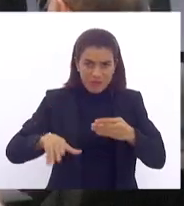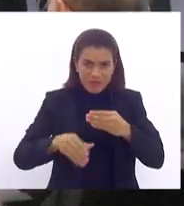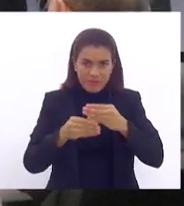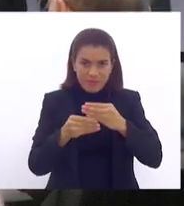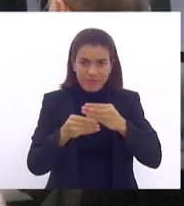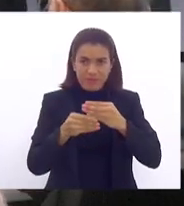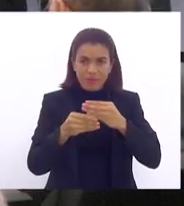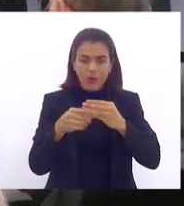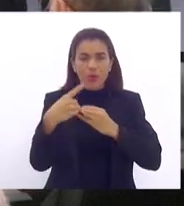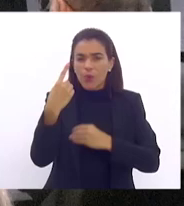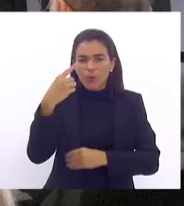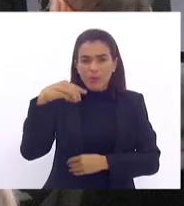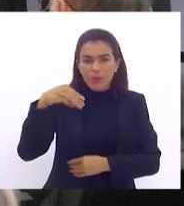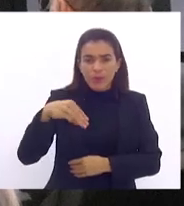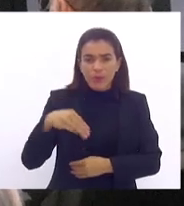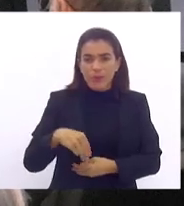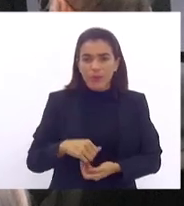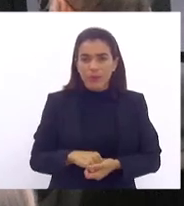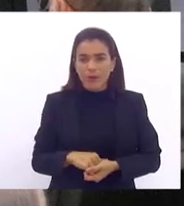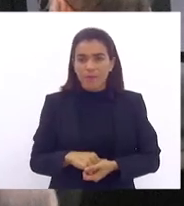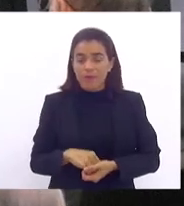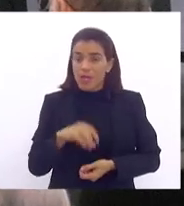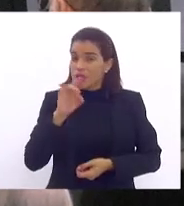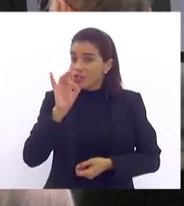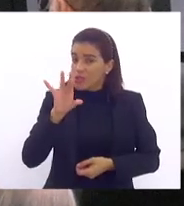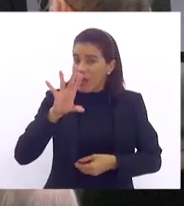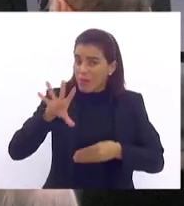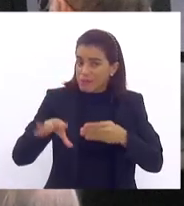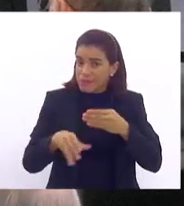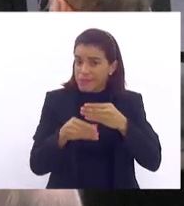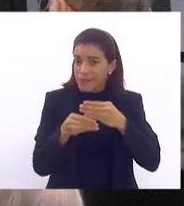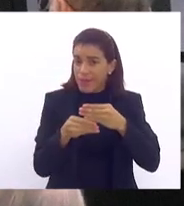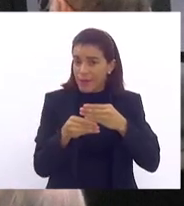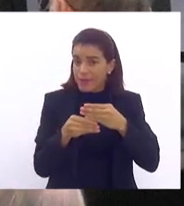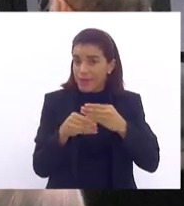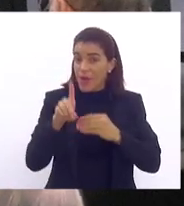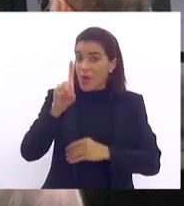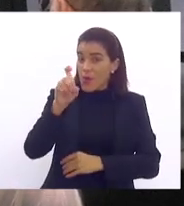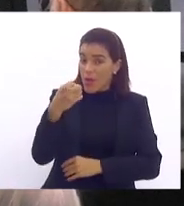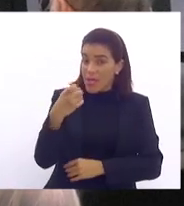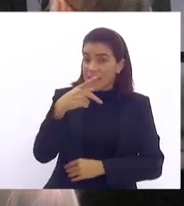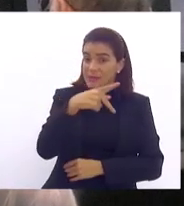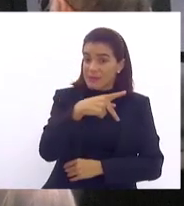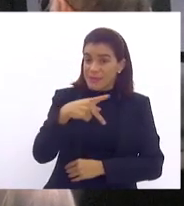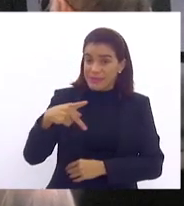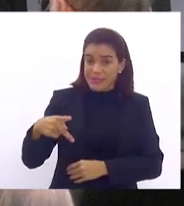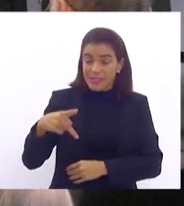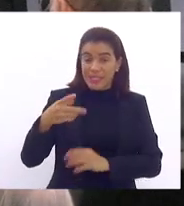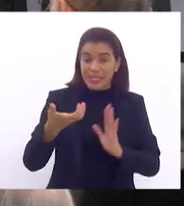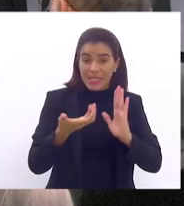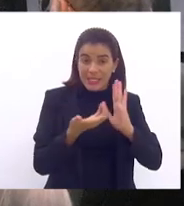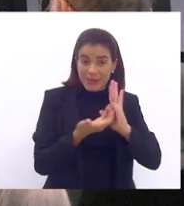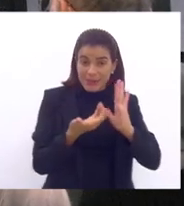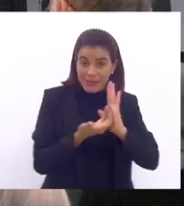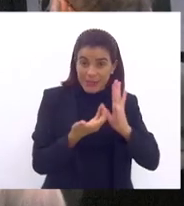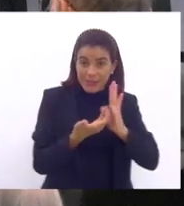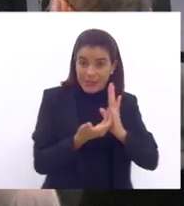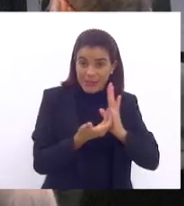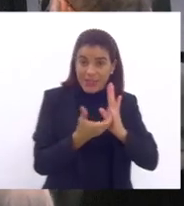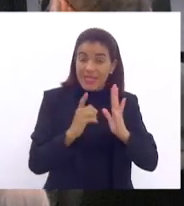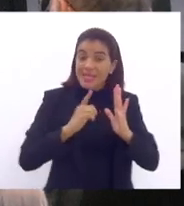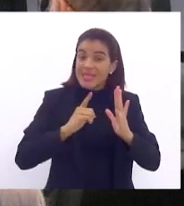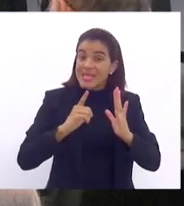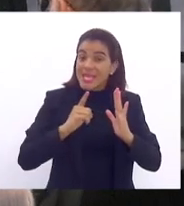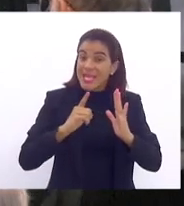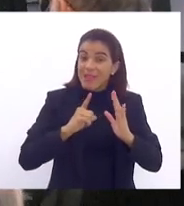aqui um minuto e só reiterar o o ex-presidente da Câmara dos Deputados teve um